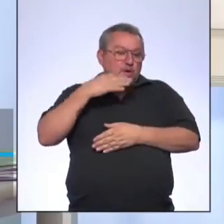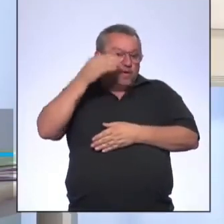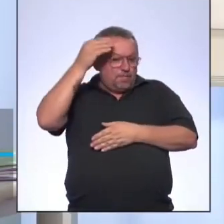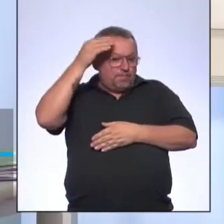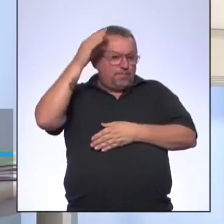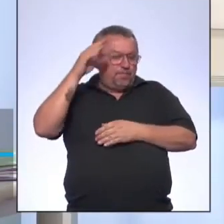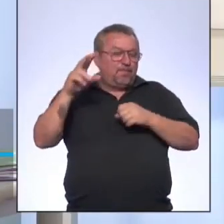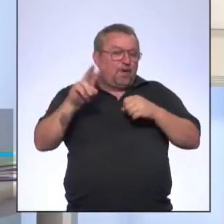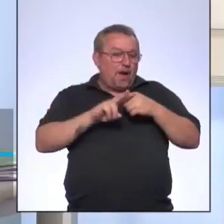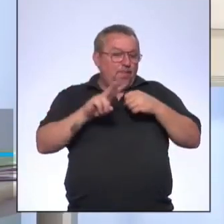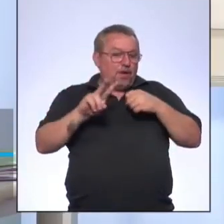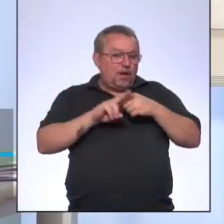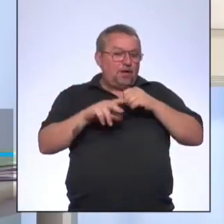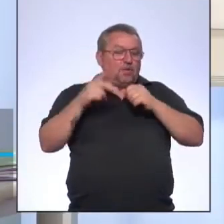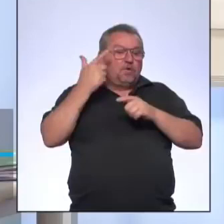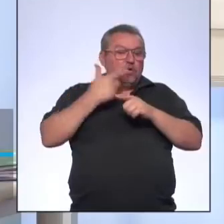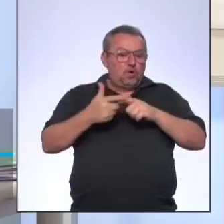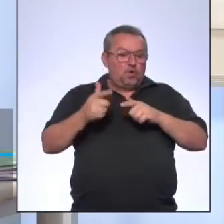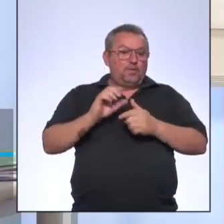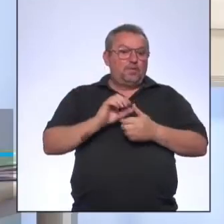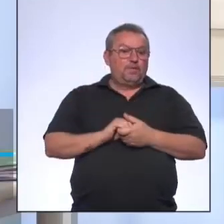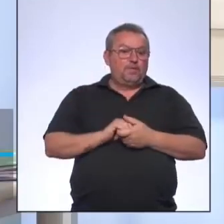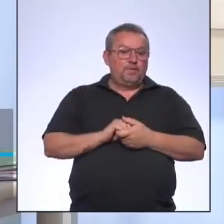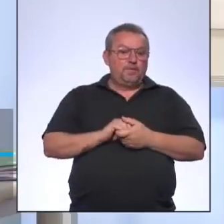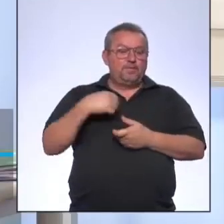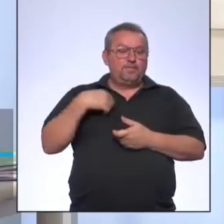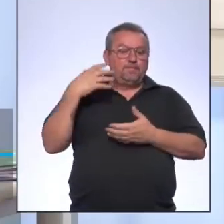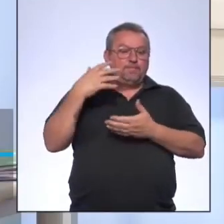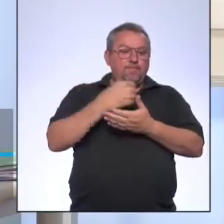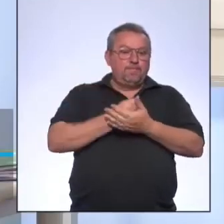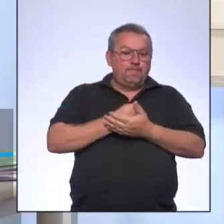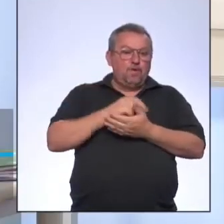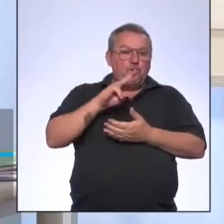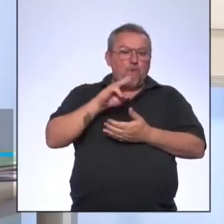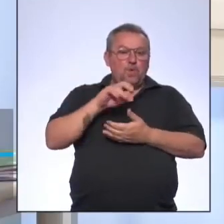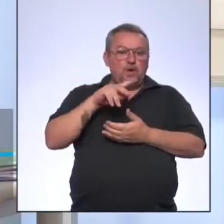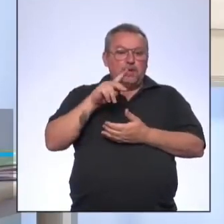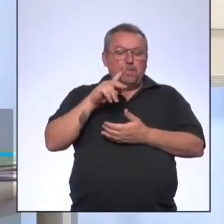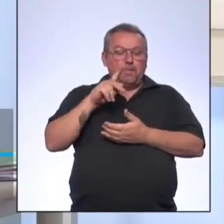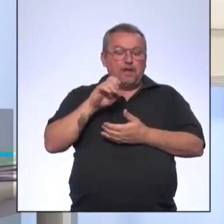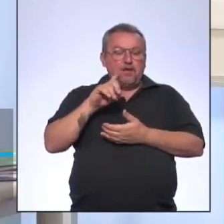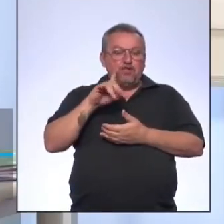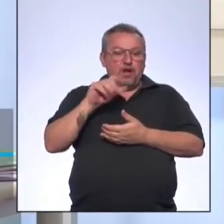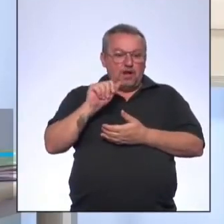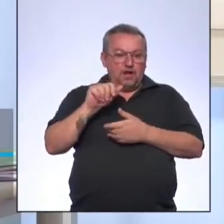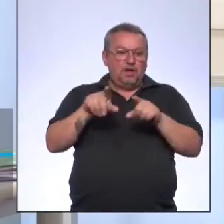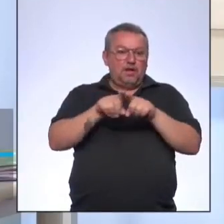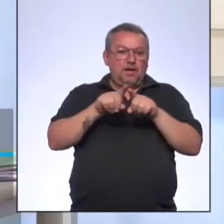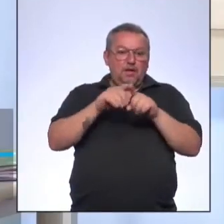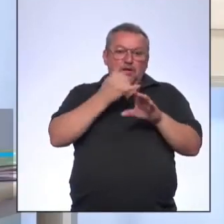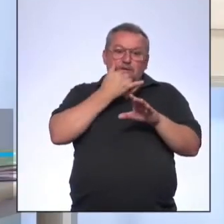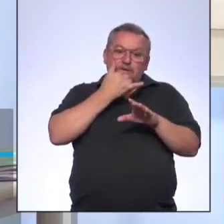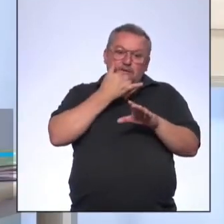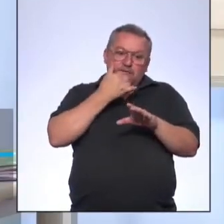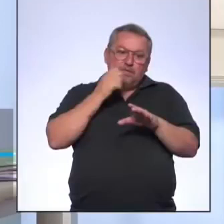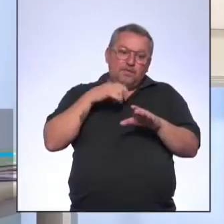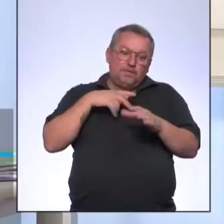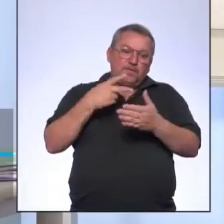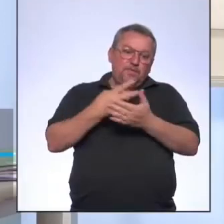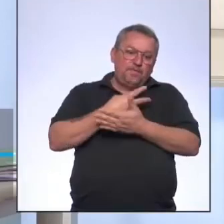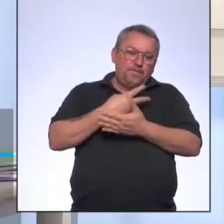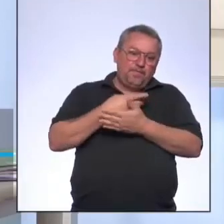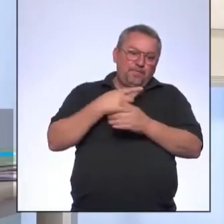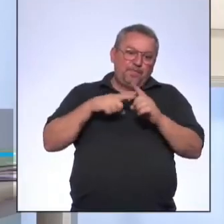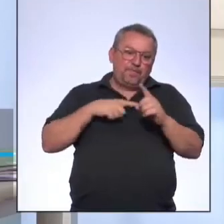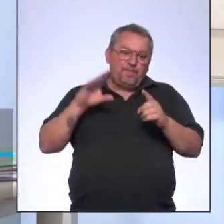seu vocabulário sobre o assunto, certo? Então, eu peguei do Wikipedia, os teachers de science... I'm sorry, me desculpe se eu estiver errada, mas